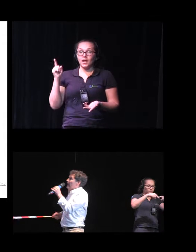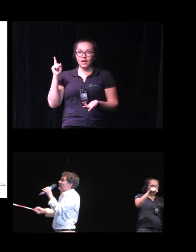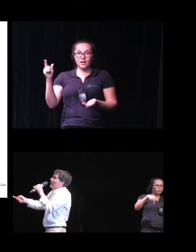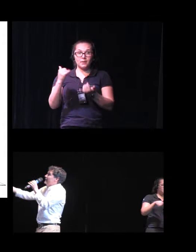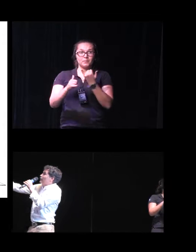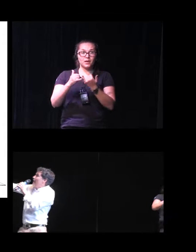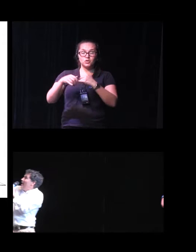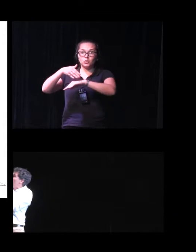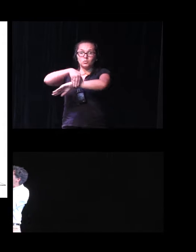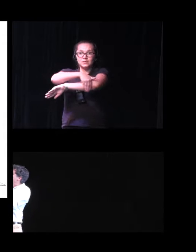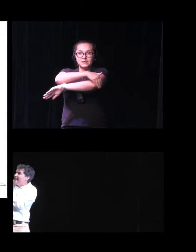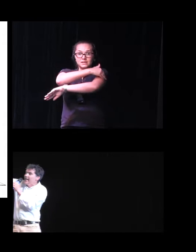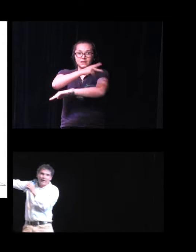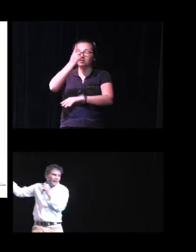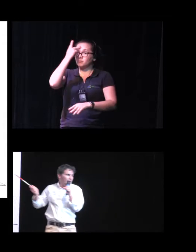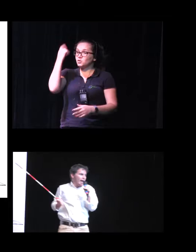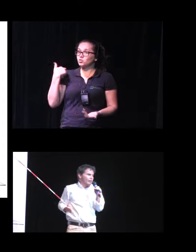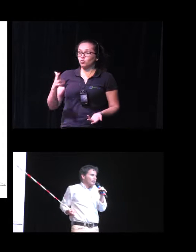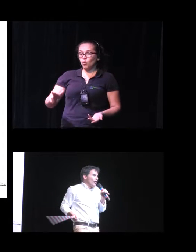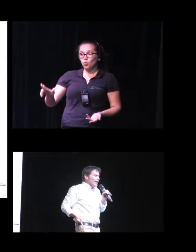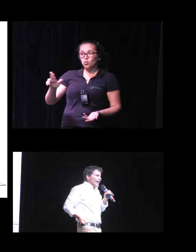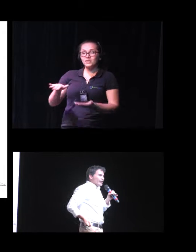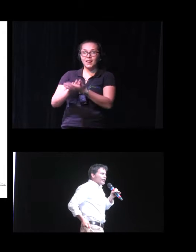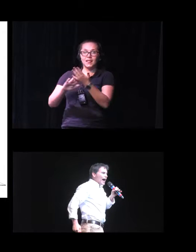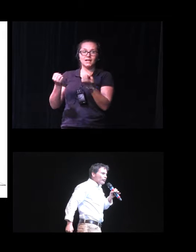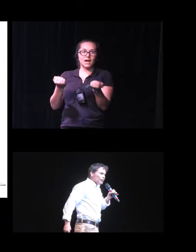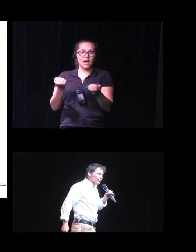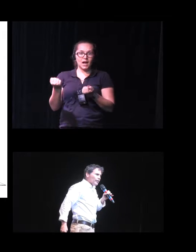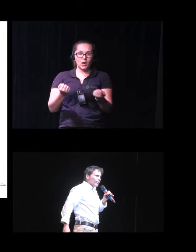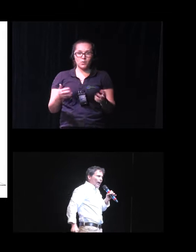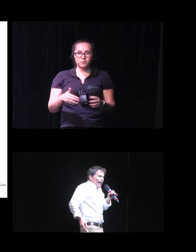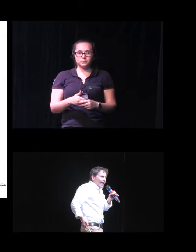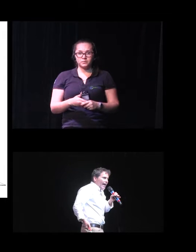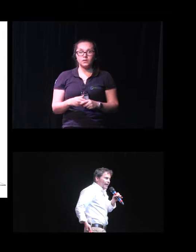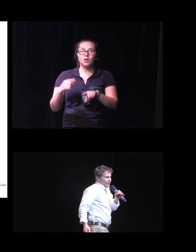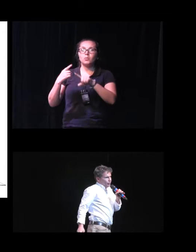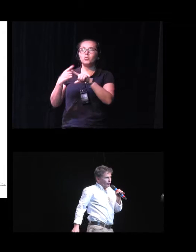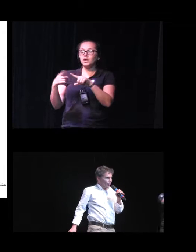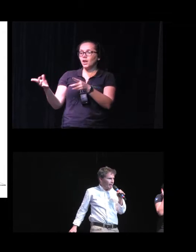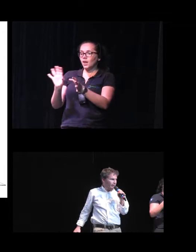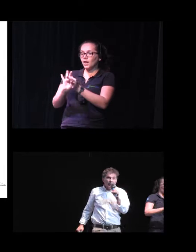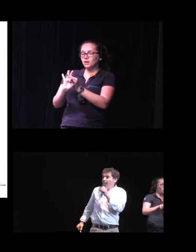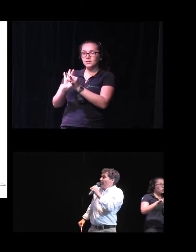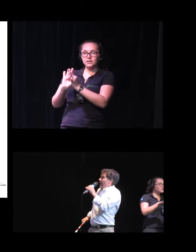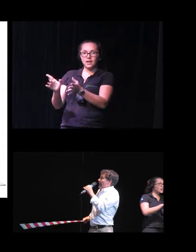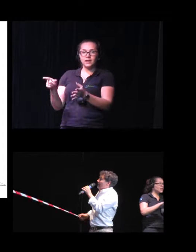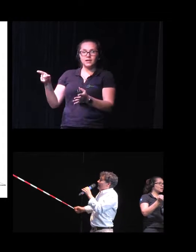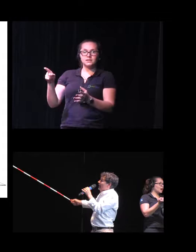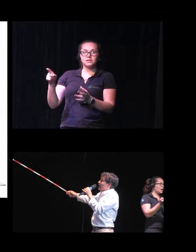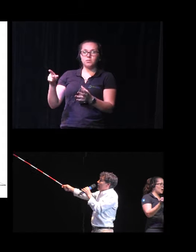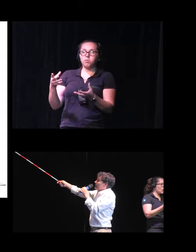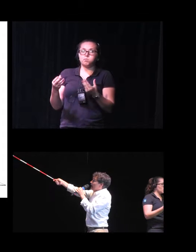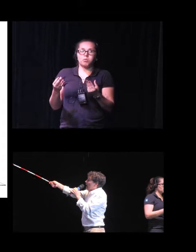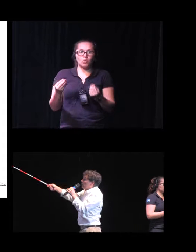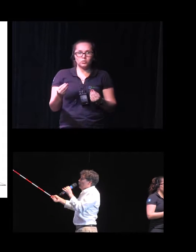mas olha, aqui tem uma estação do metro na esquina, é um lugar onde as pessoas não utilizam carro. Por que não